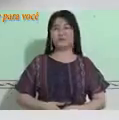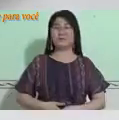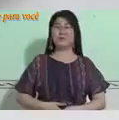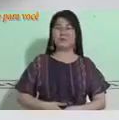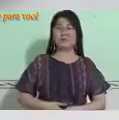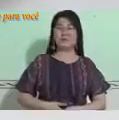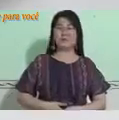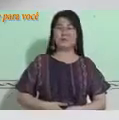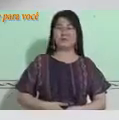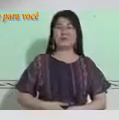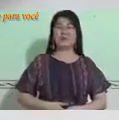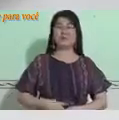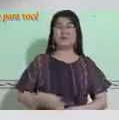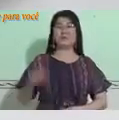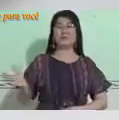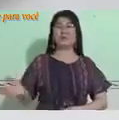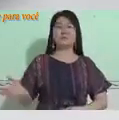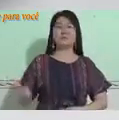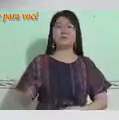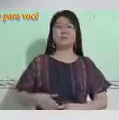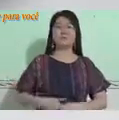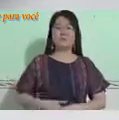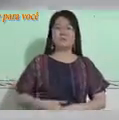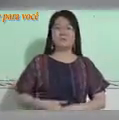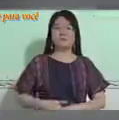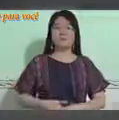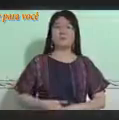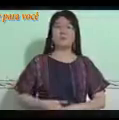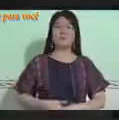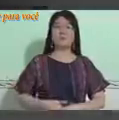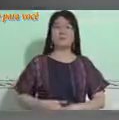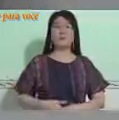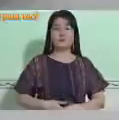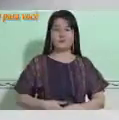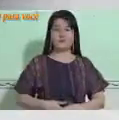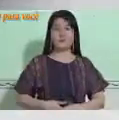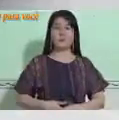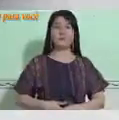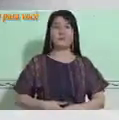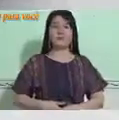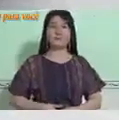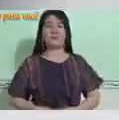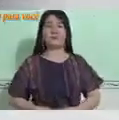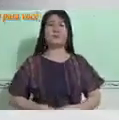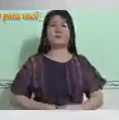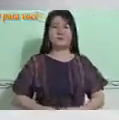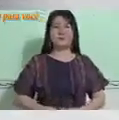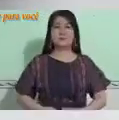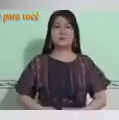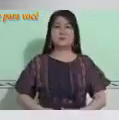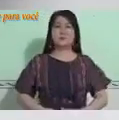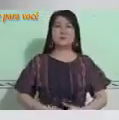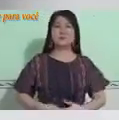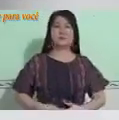MODODEPREPERO mistura todos os ingredientes até que fique uma solução homogênea e mantenha guardado num recipiente de vidro, vírgula